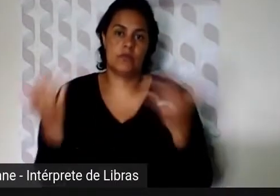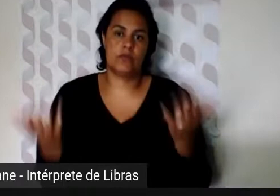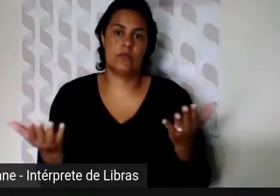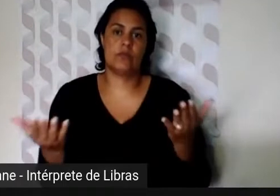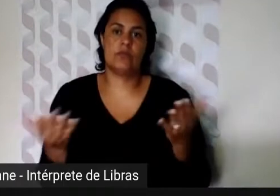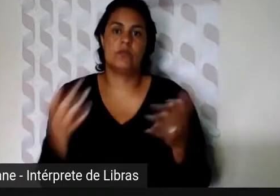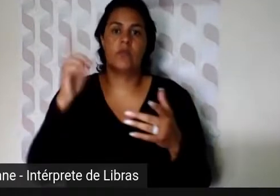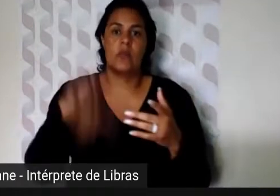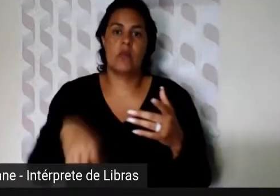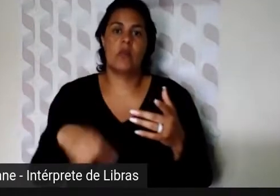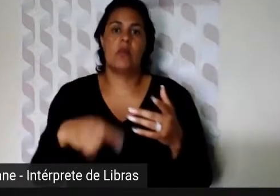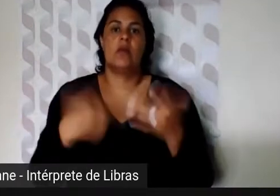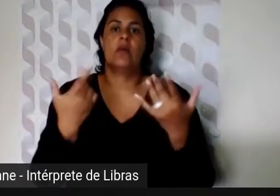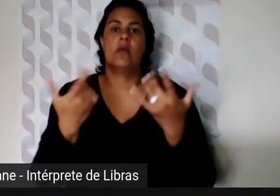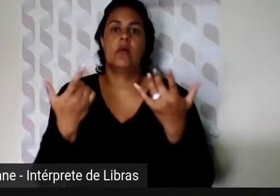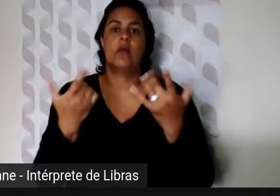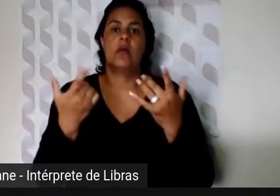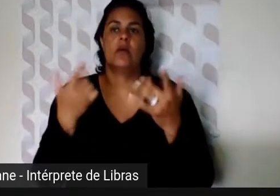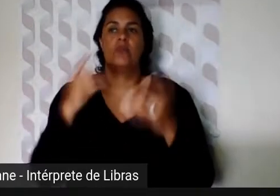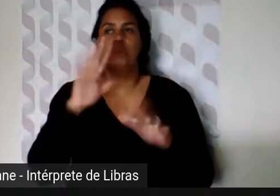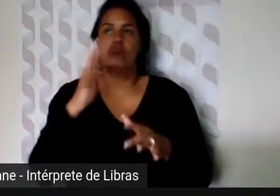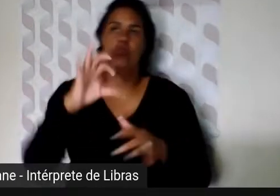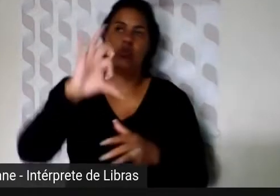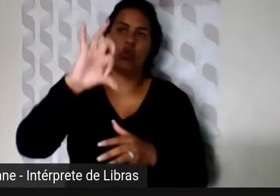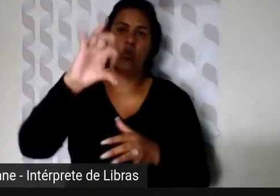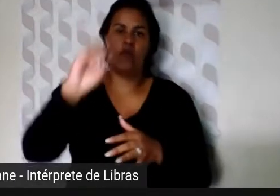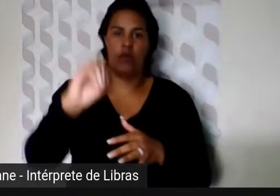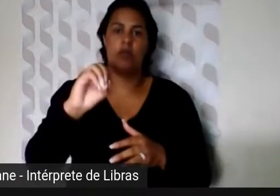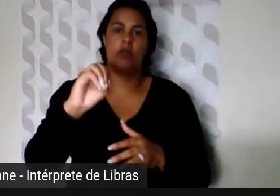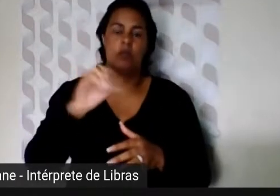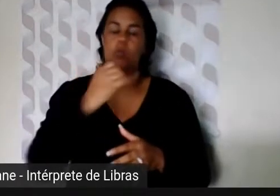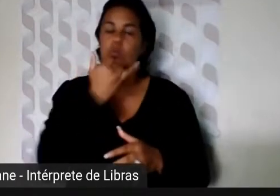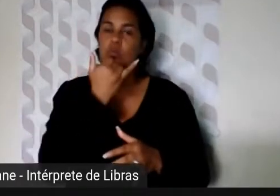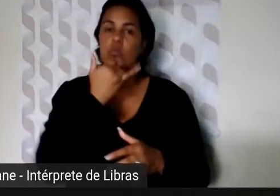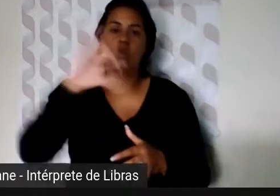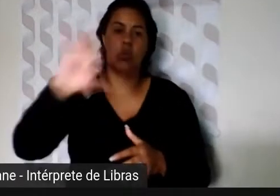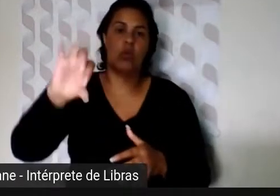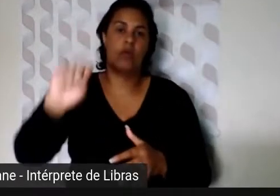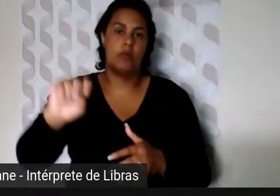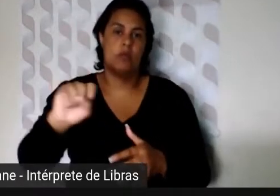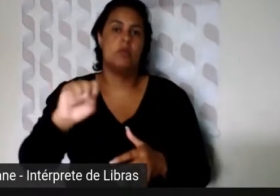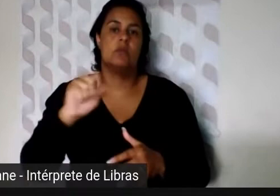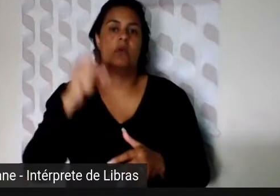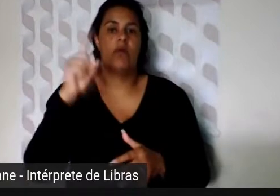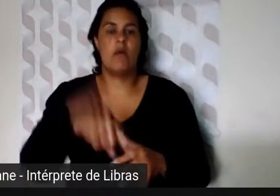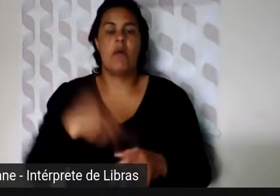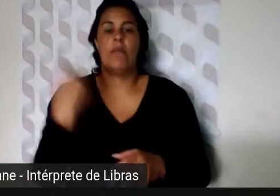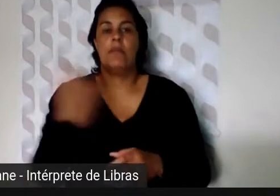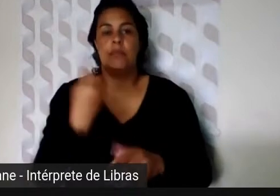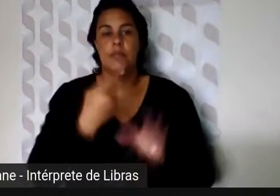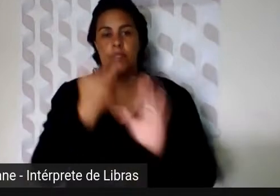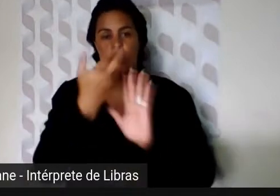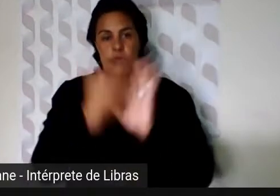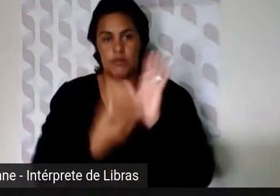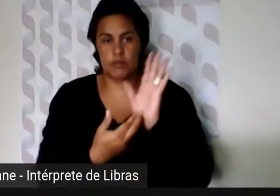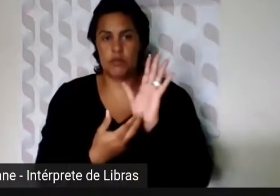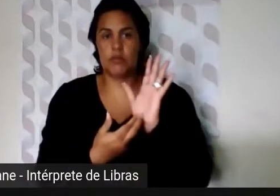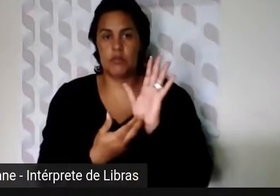questão de ordem de 98, e aí é a principal, a primeira regra que é utilizada para ordenação dos